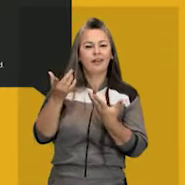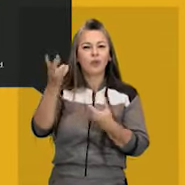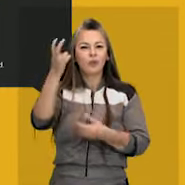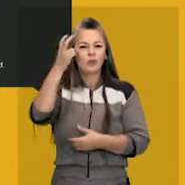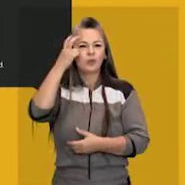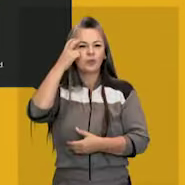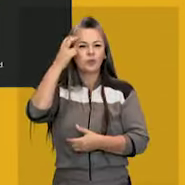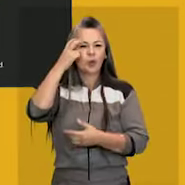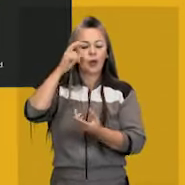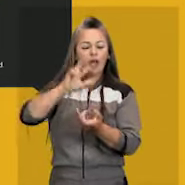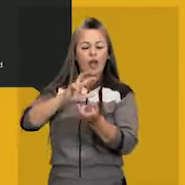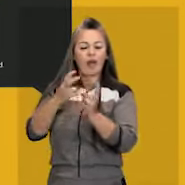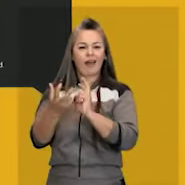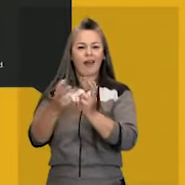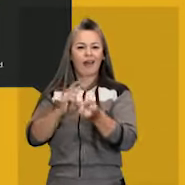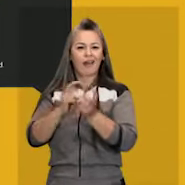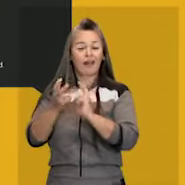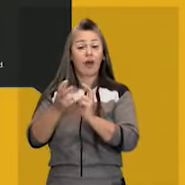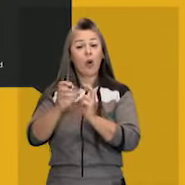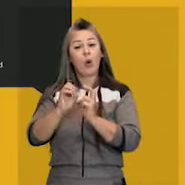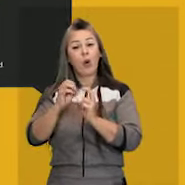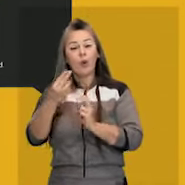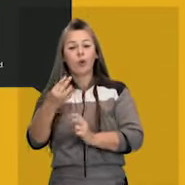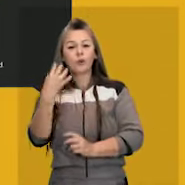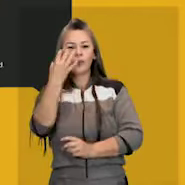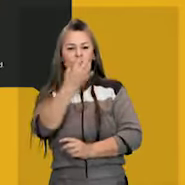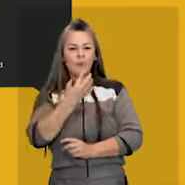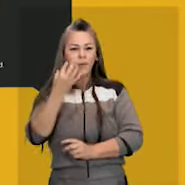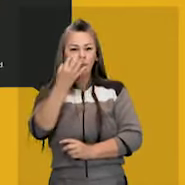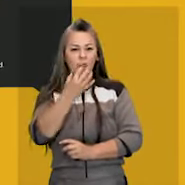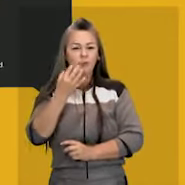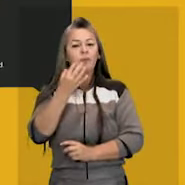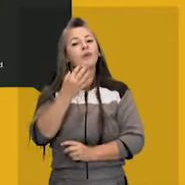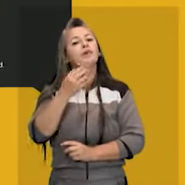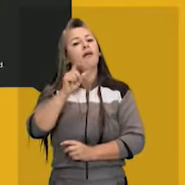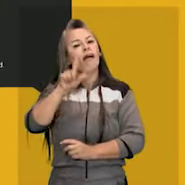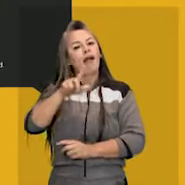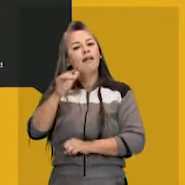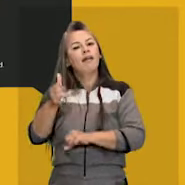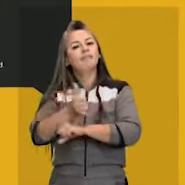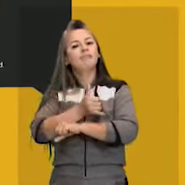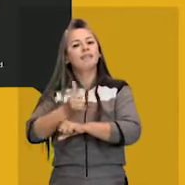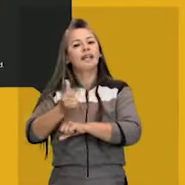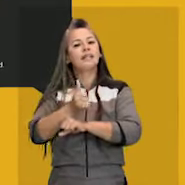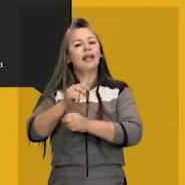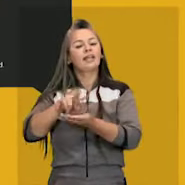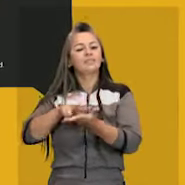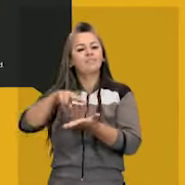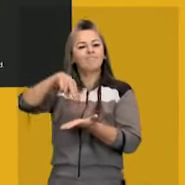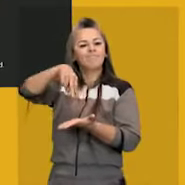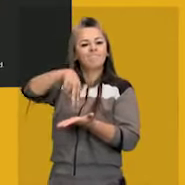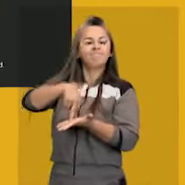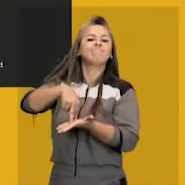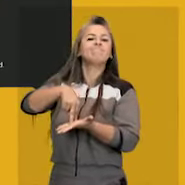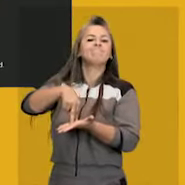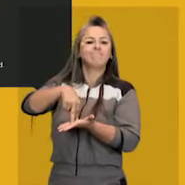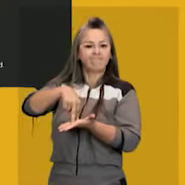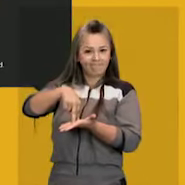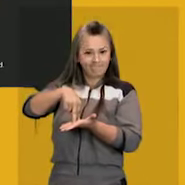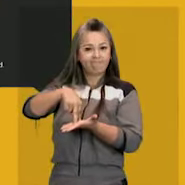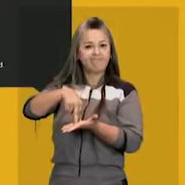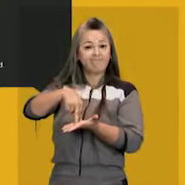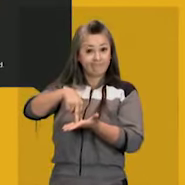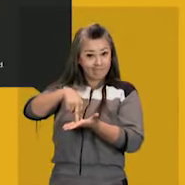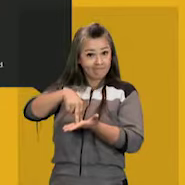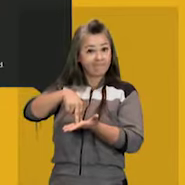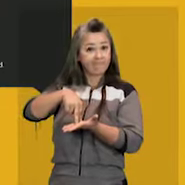a música e os cultos africanos, que sobreviveram a muitas perseguições e dificuldades, misturou-se com a religião cristã